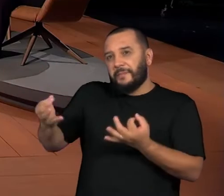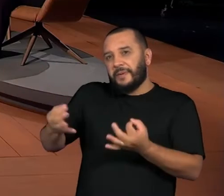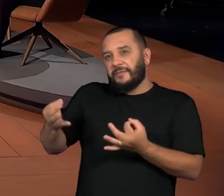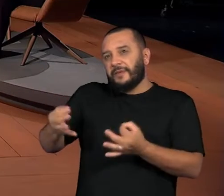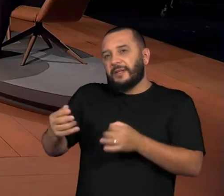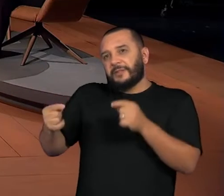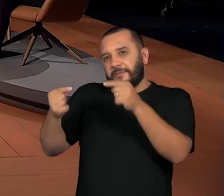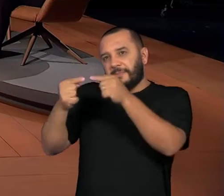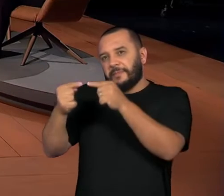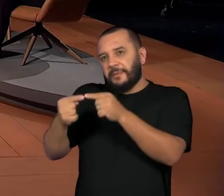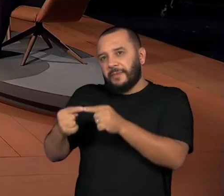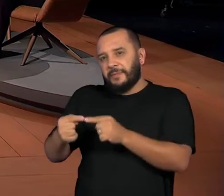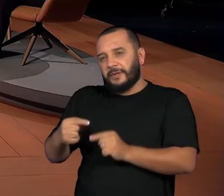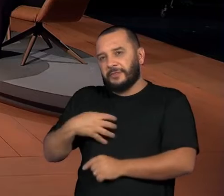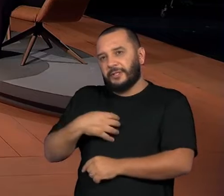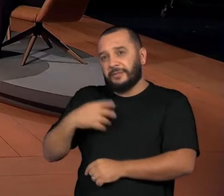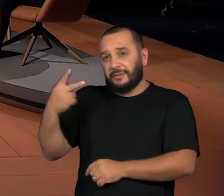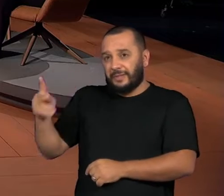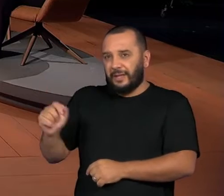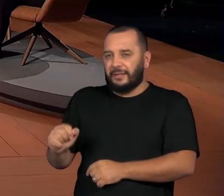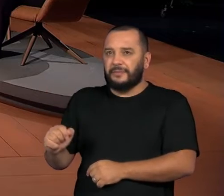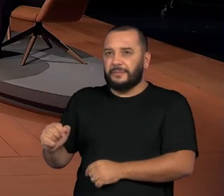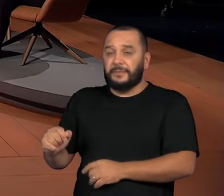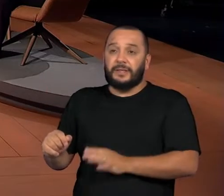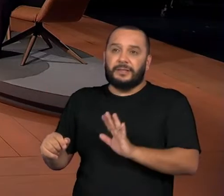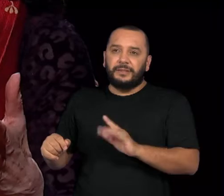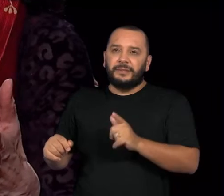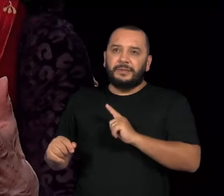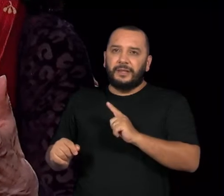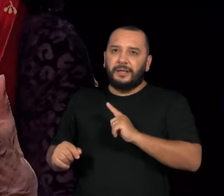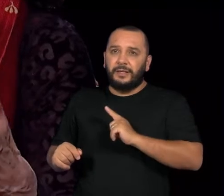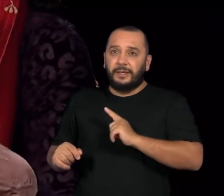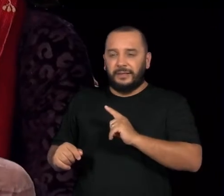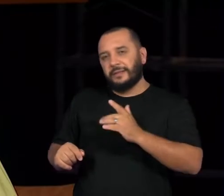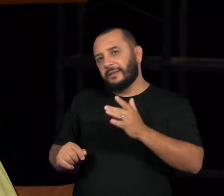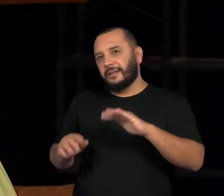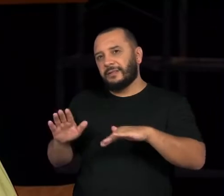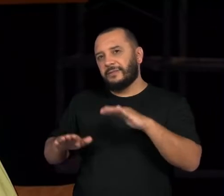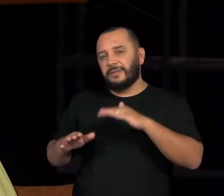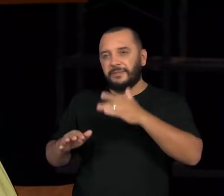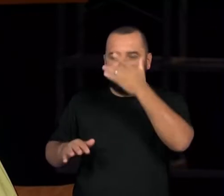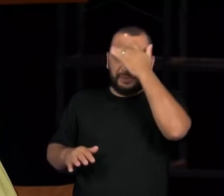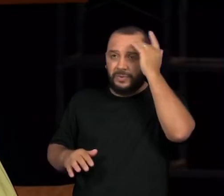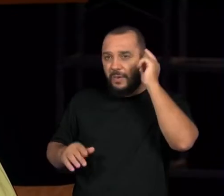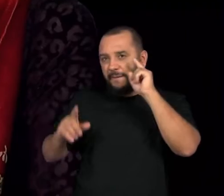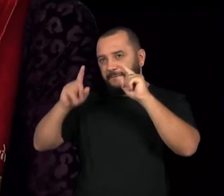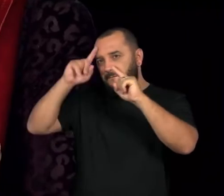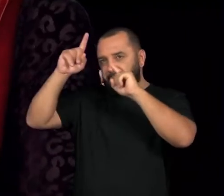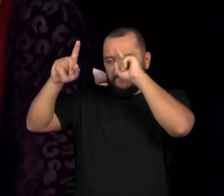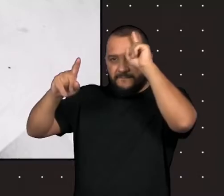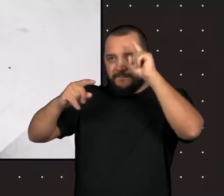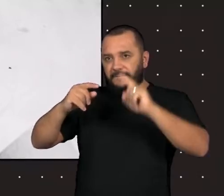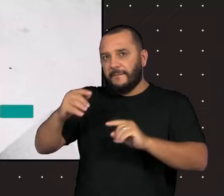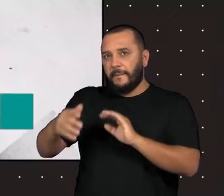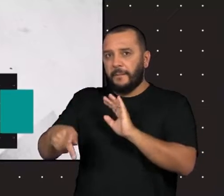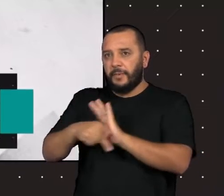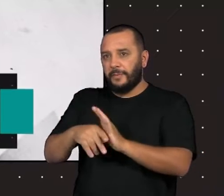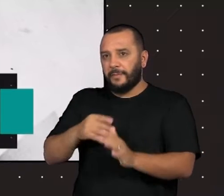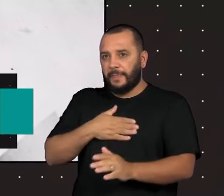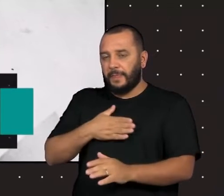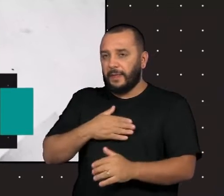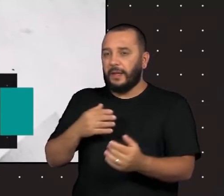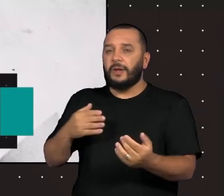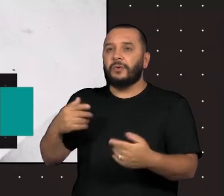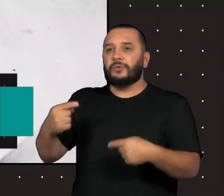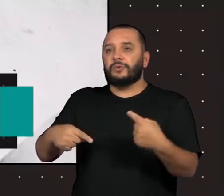acho. Tem gente que diverge disso, dá um olhar muito autoral. Eu tinha umas discussões com a Norma sobre isso, porque eu achava que